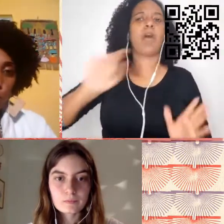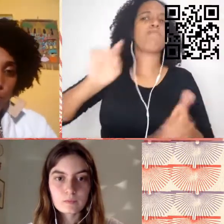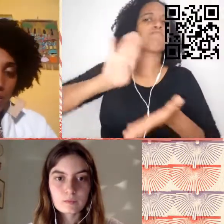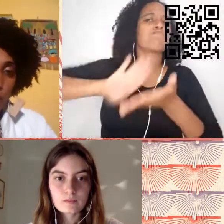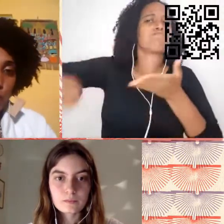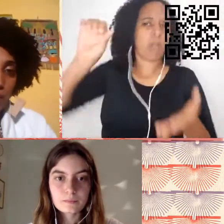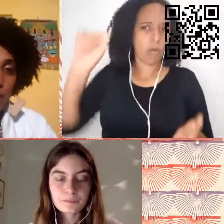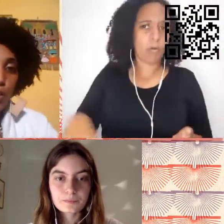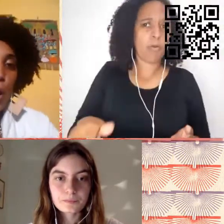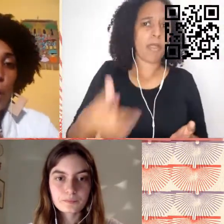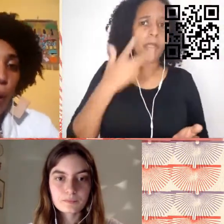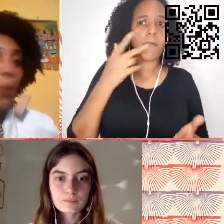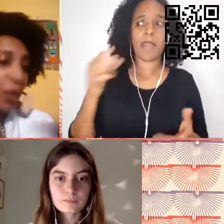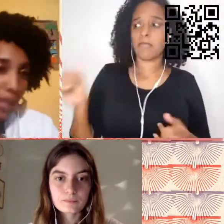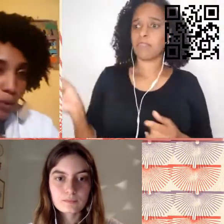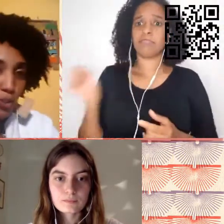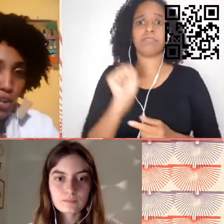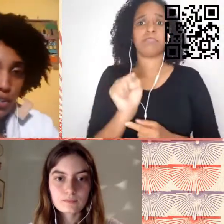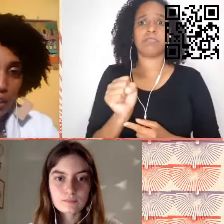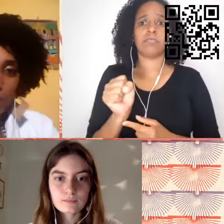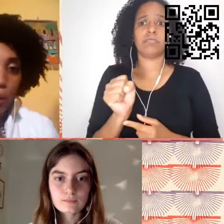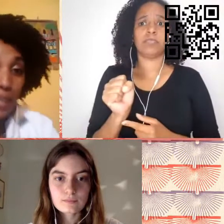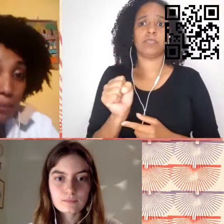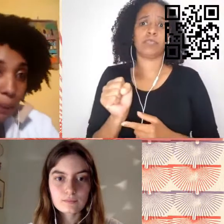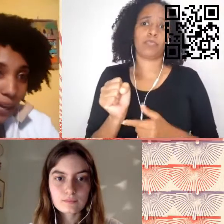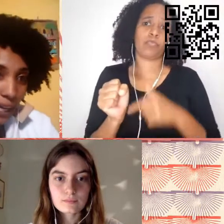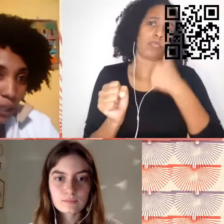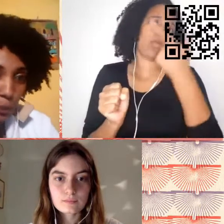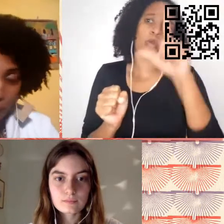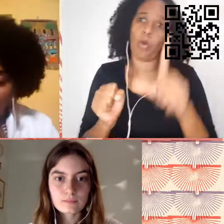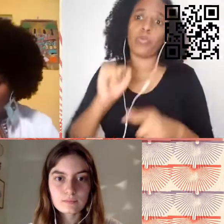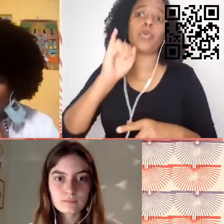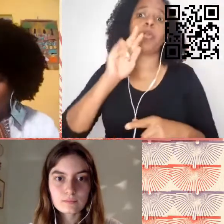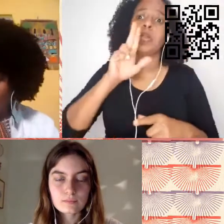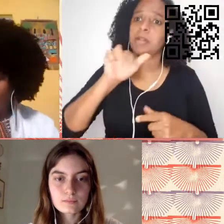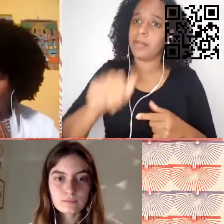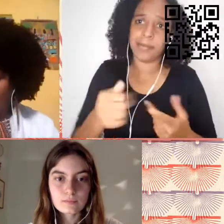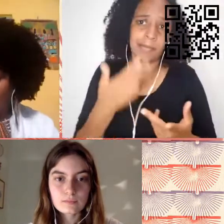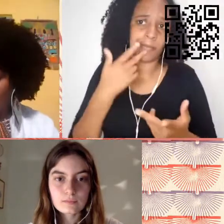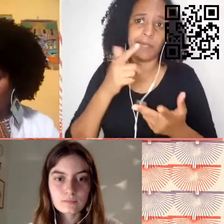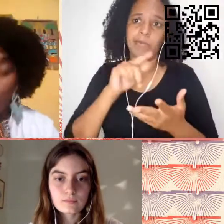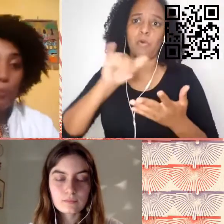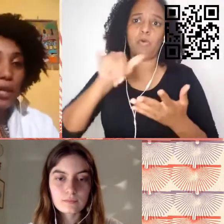o Machado de Assis, ou até o Jorge de Lima, ou Lima Barreto,